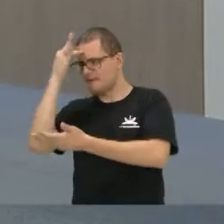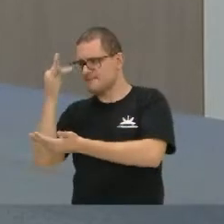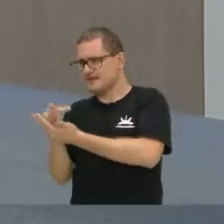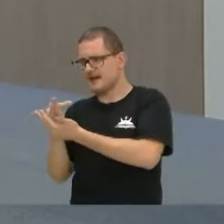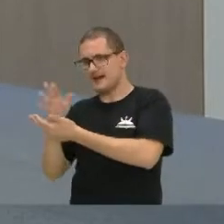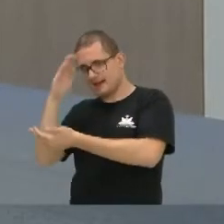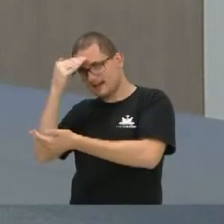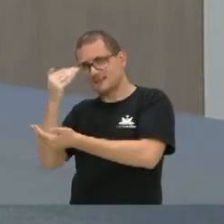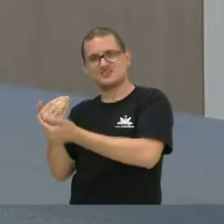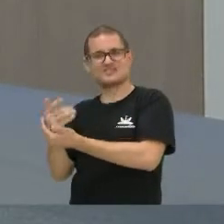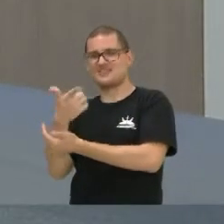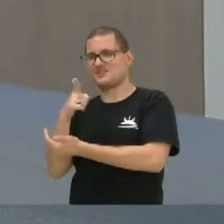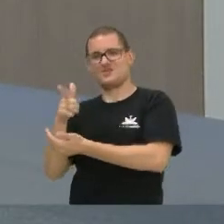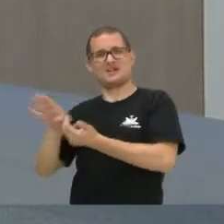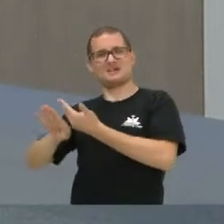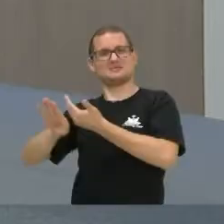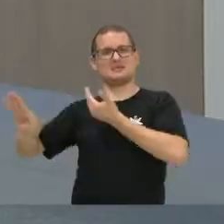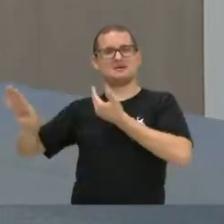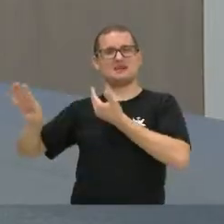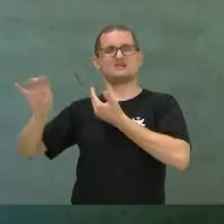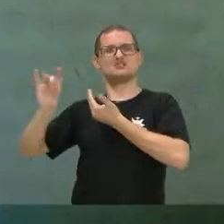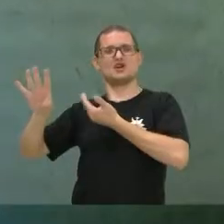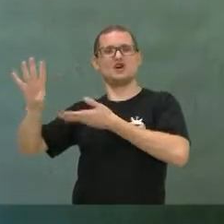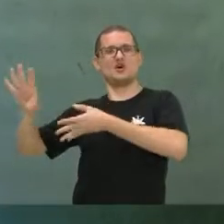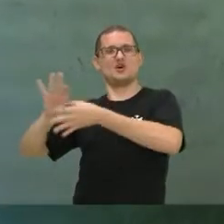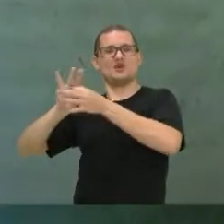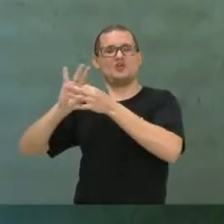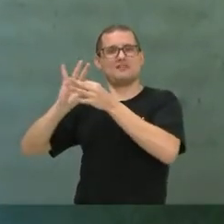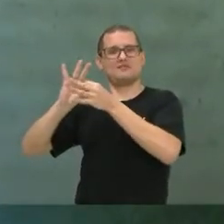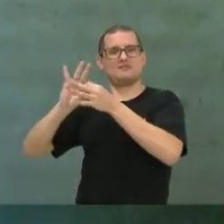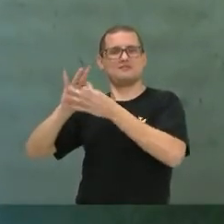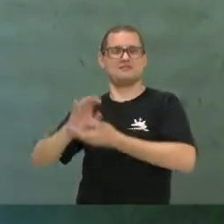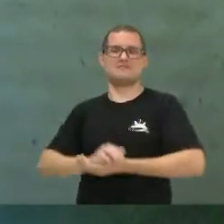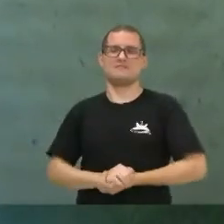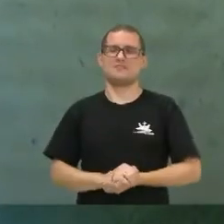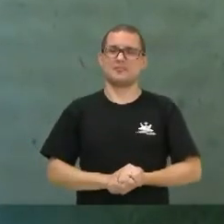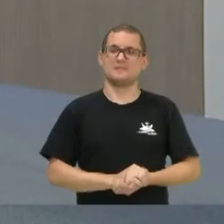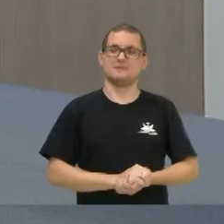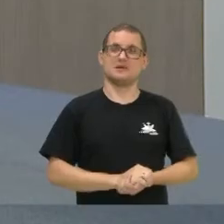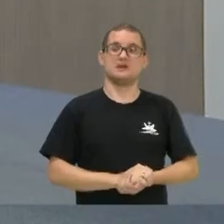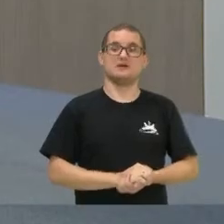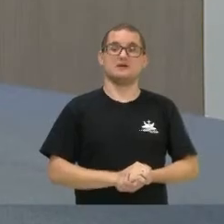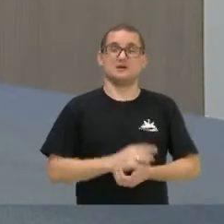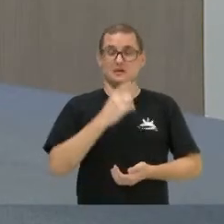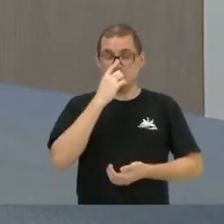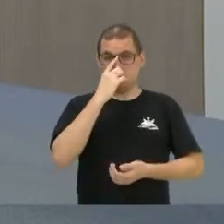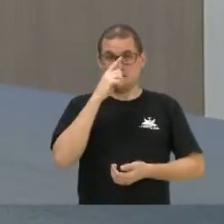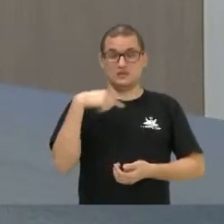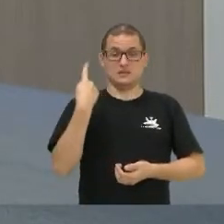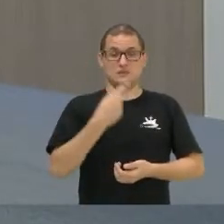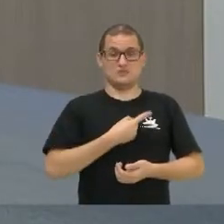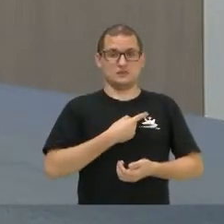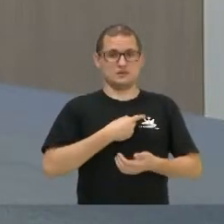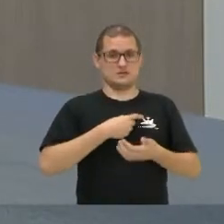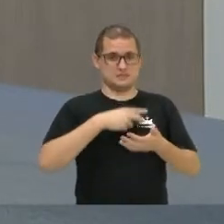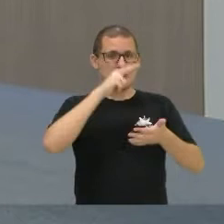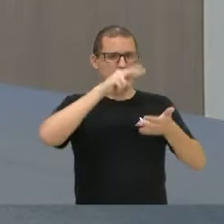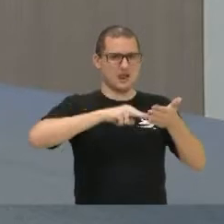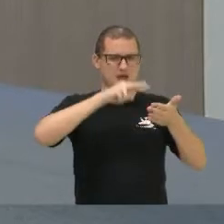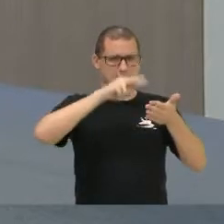aqui é tomamos de primeiro livro dos reis elias